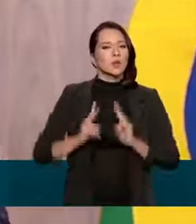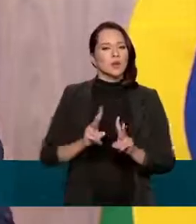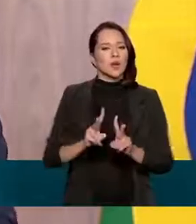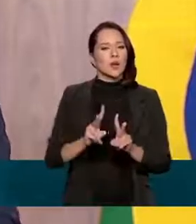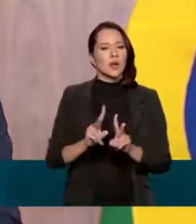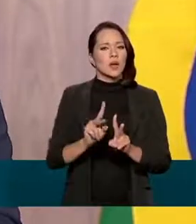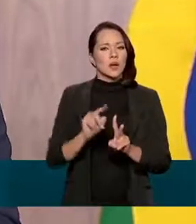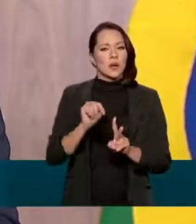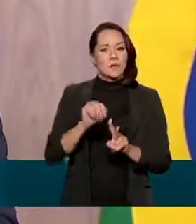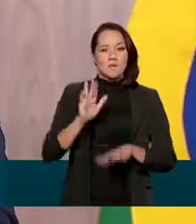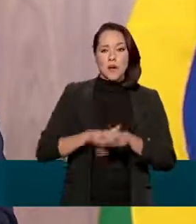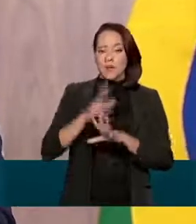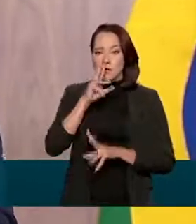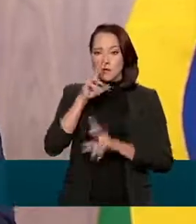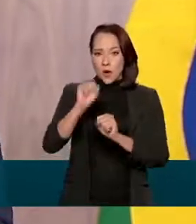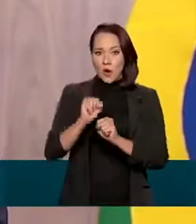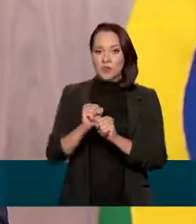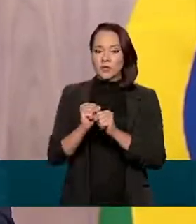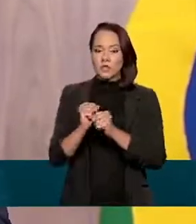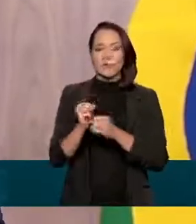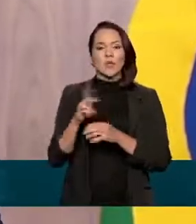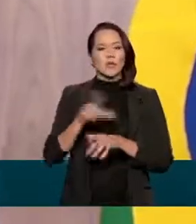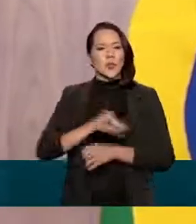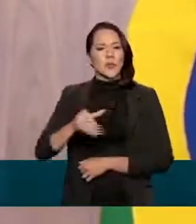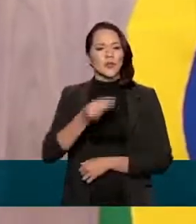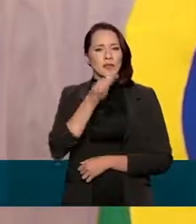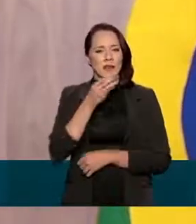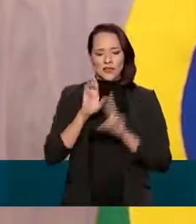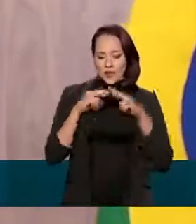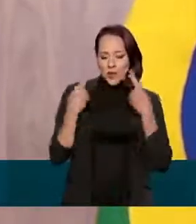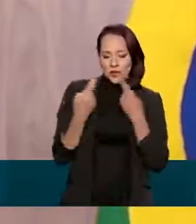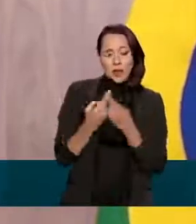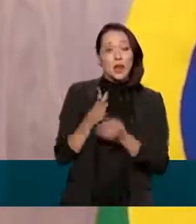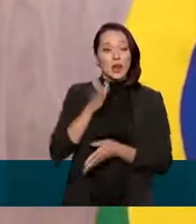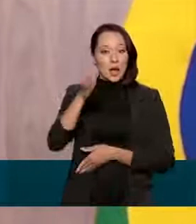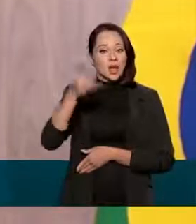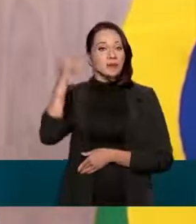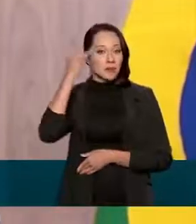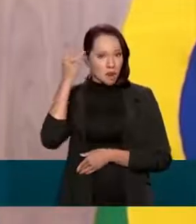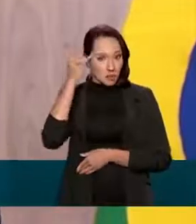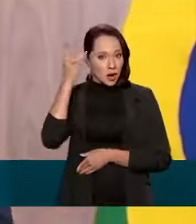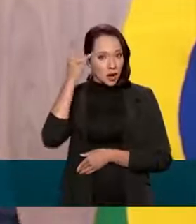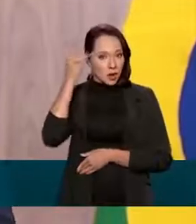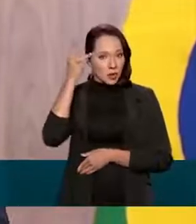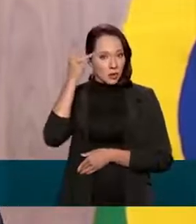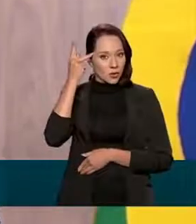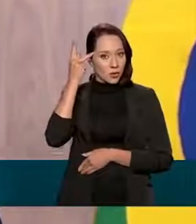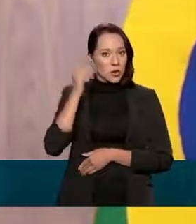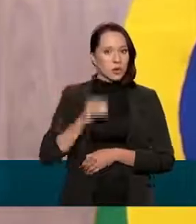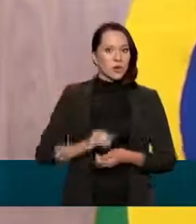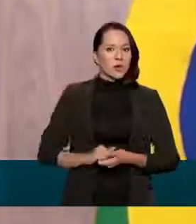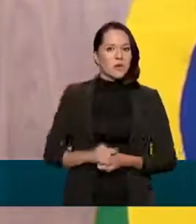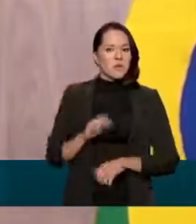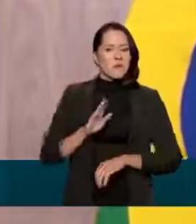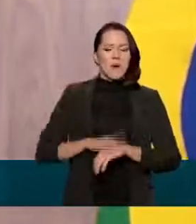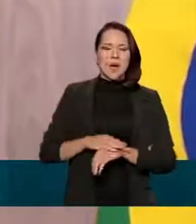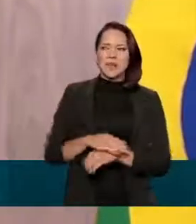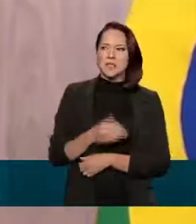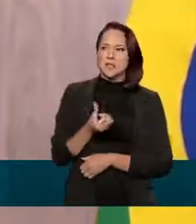fortalecer estou em uma oportuna e águia reunir-nos em São Paulo com mais é